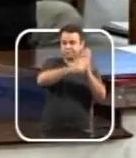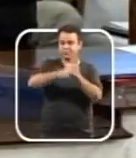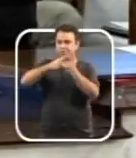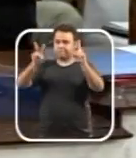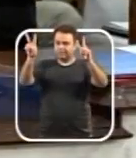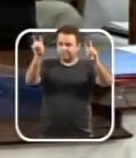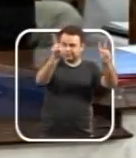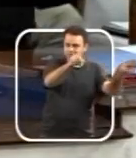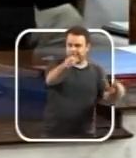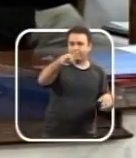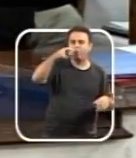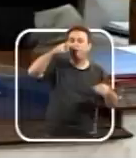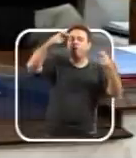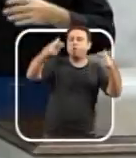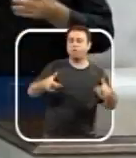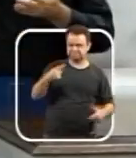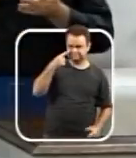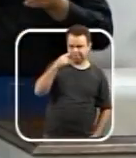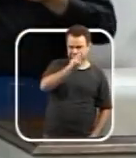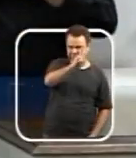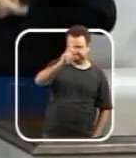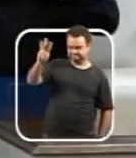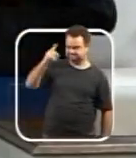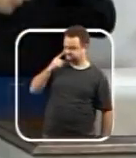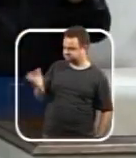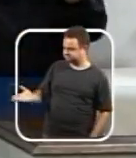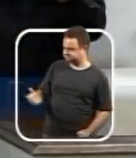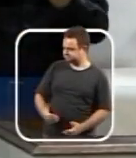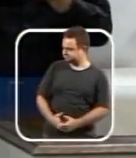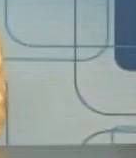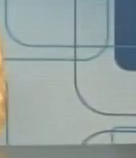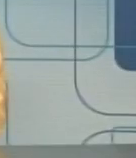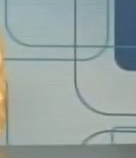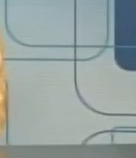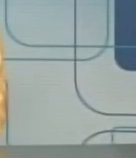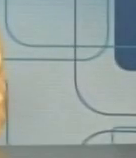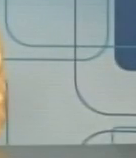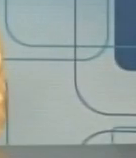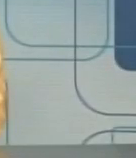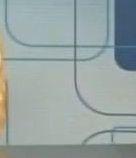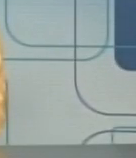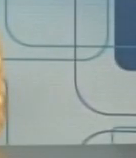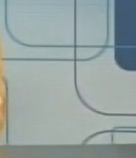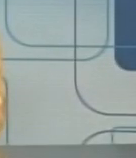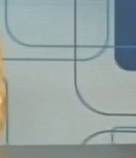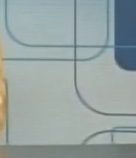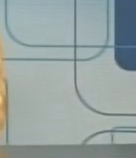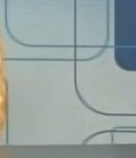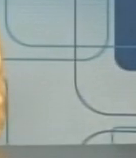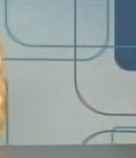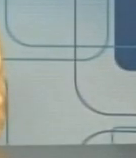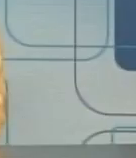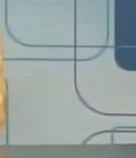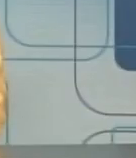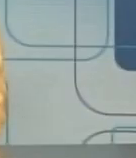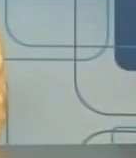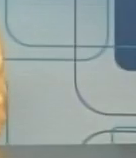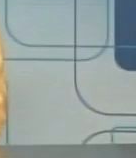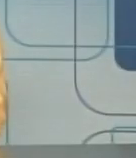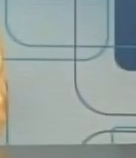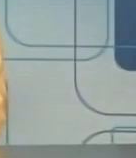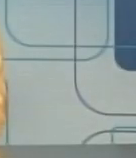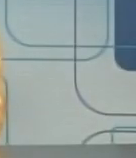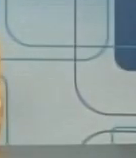Todos os projetos em tramitação podem ser consultados no site do Poder Legislativo. O assunto agora é a agenda da Câmara. Além de